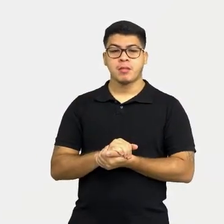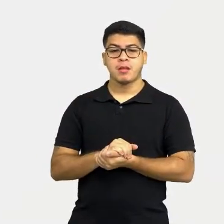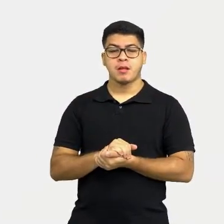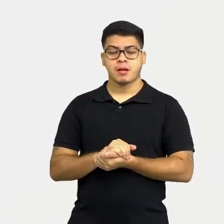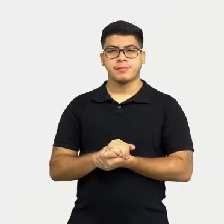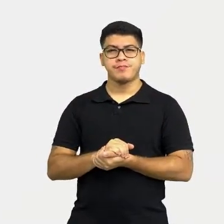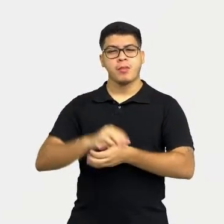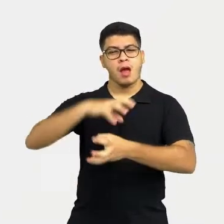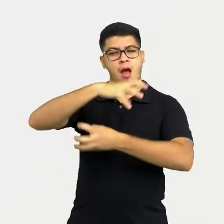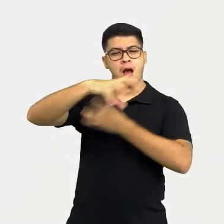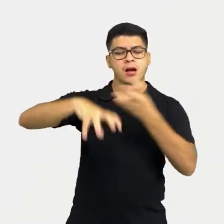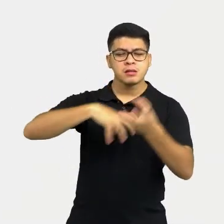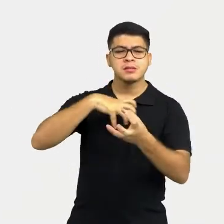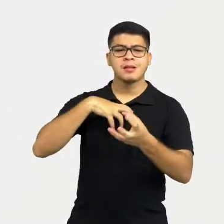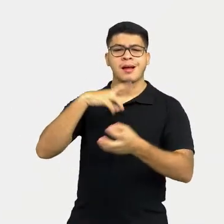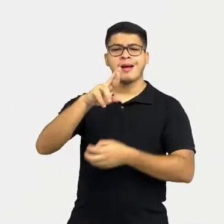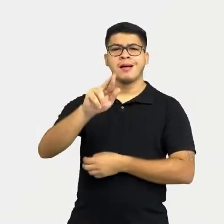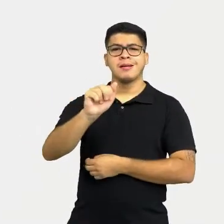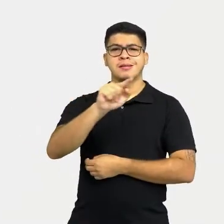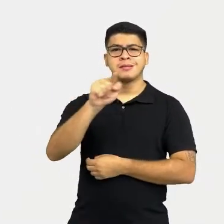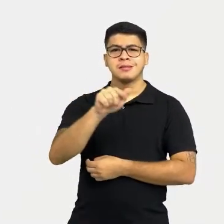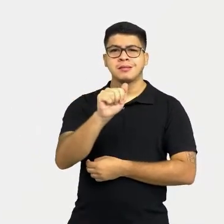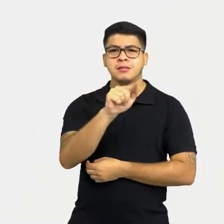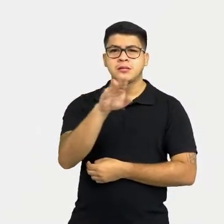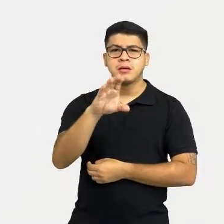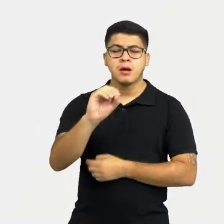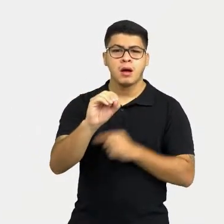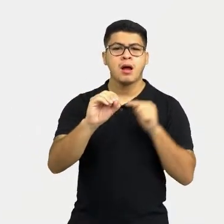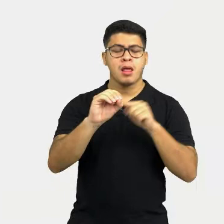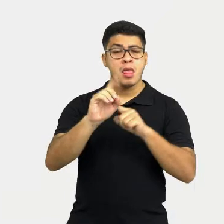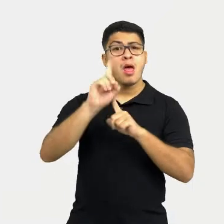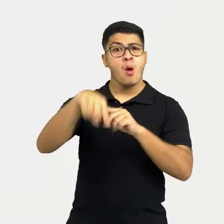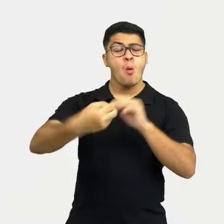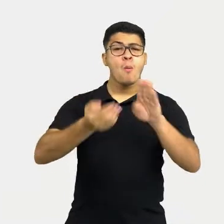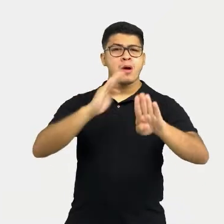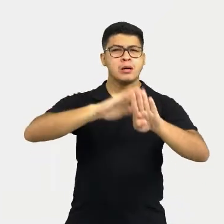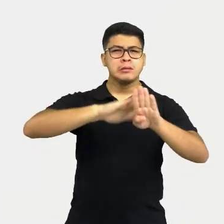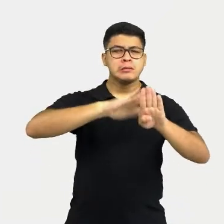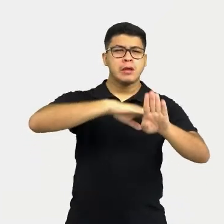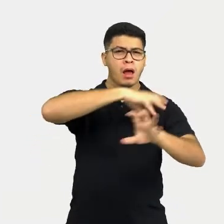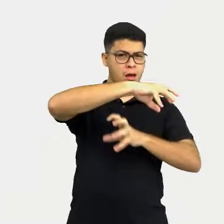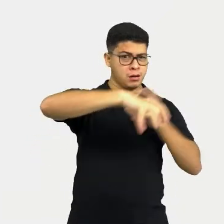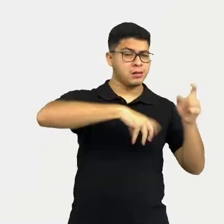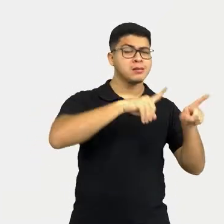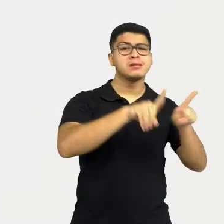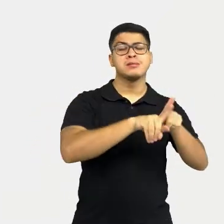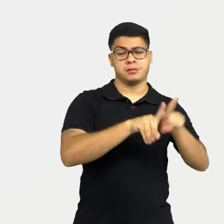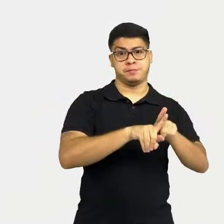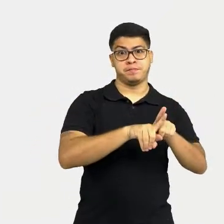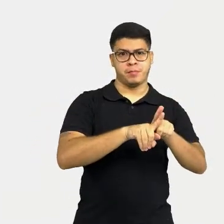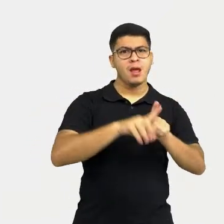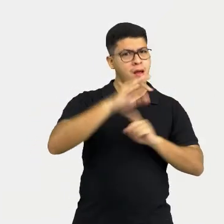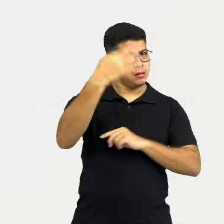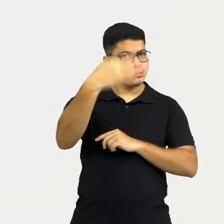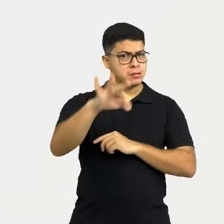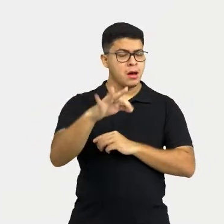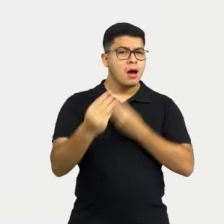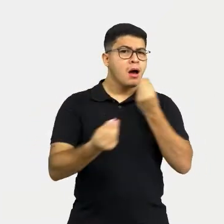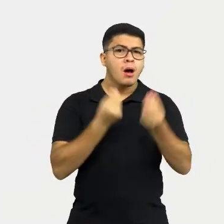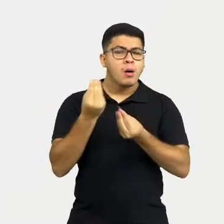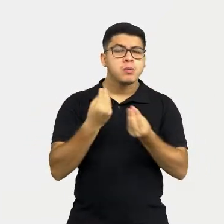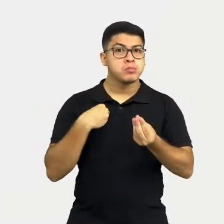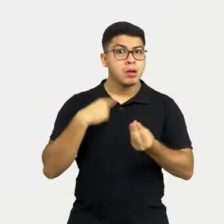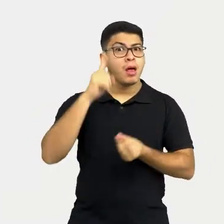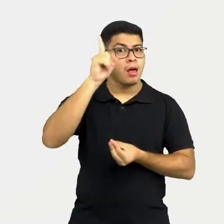a crise da razão é também uma crise da subjetividade. Tá certo ou tá errado isso daí? Tá certo. A crise da razão